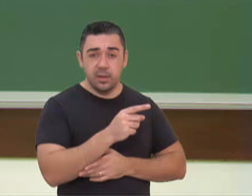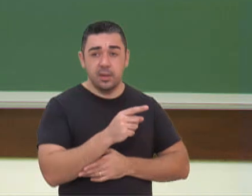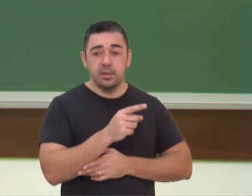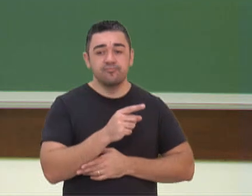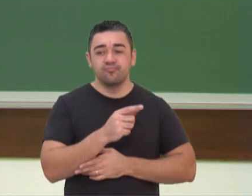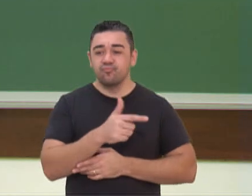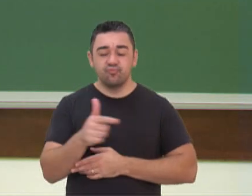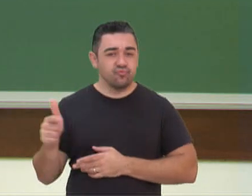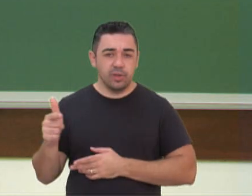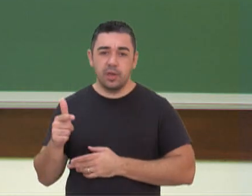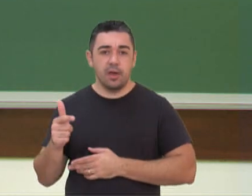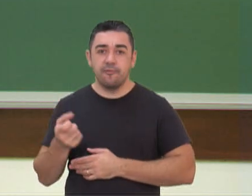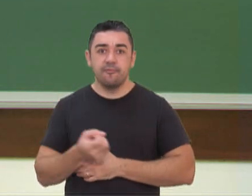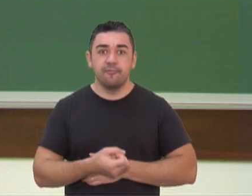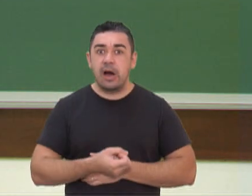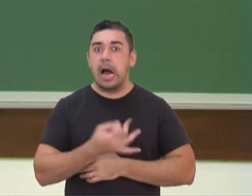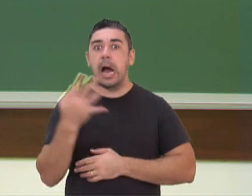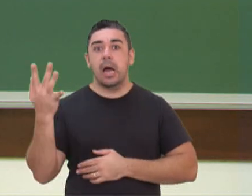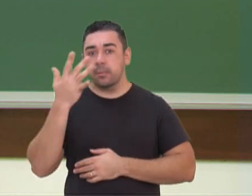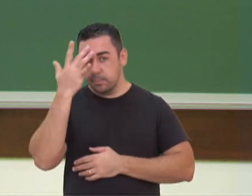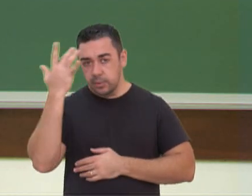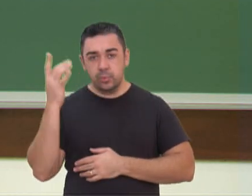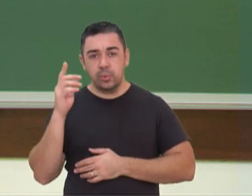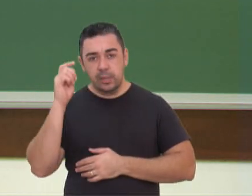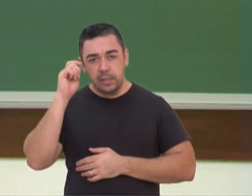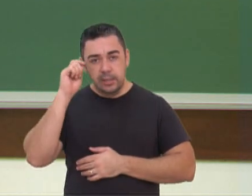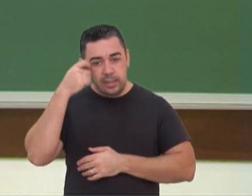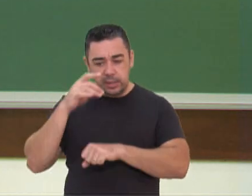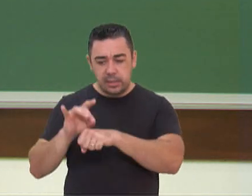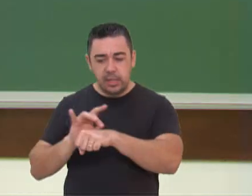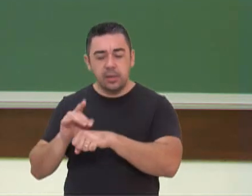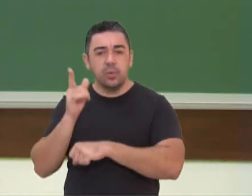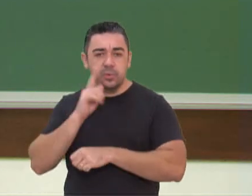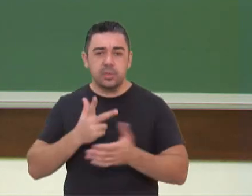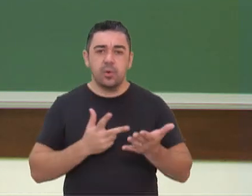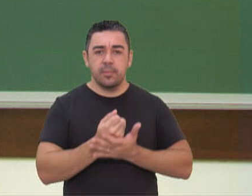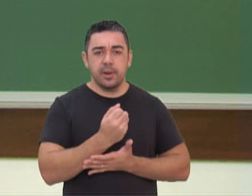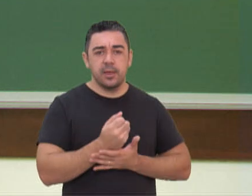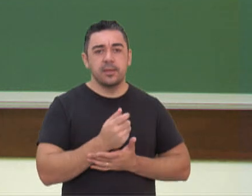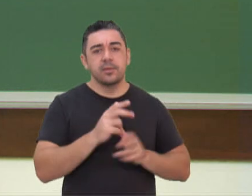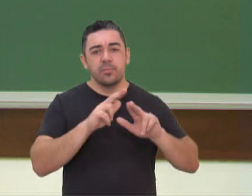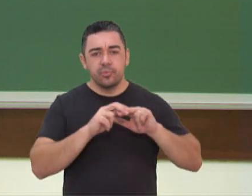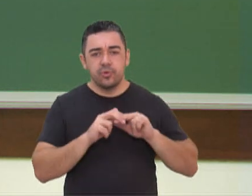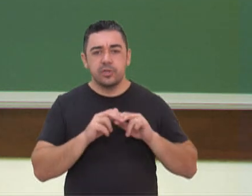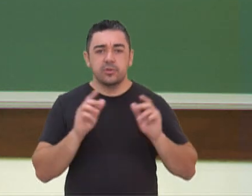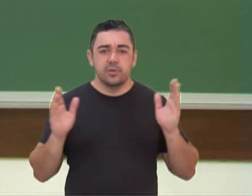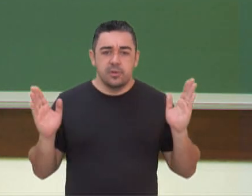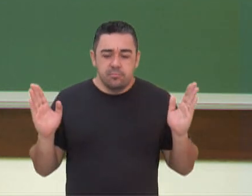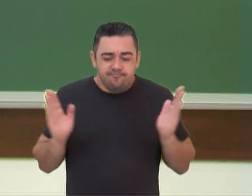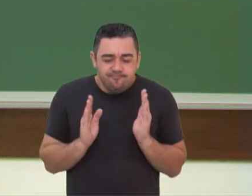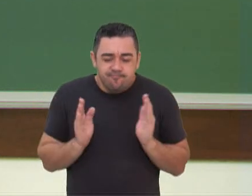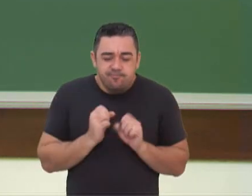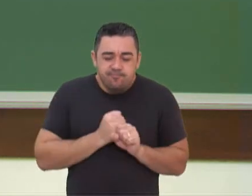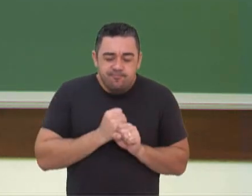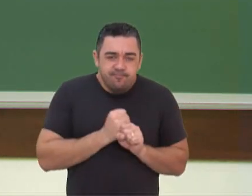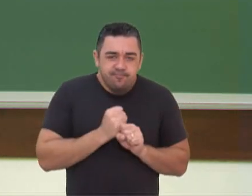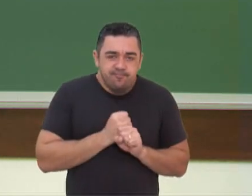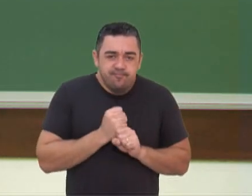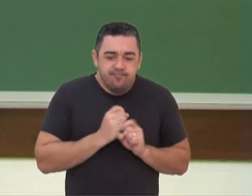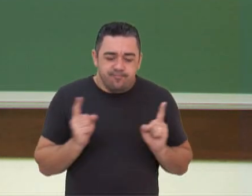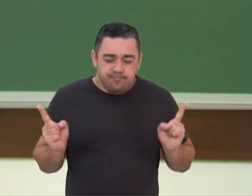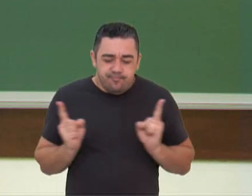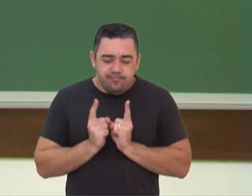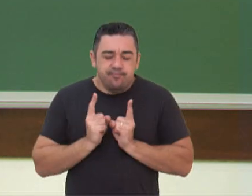tantos negros assim com boas condições financeiras. Então são jornais de menor duração exatamente por não conseguir se